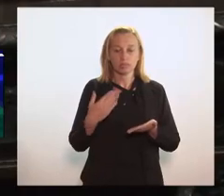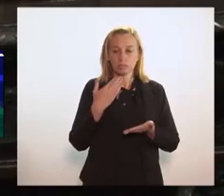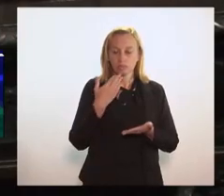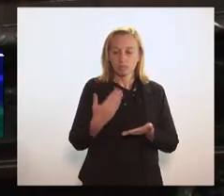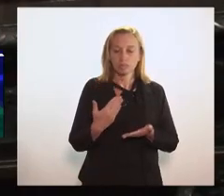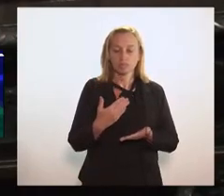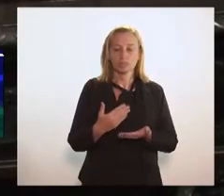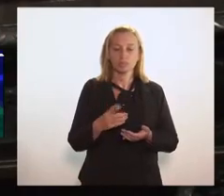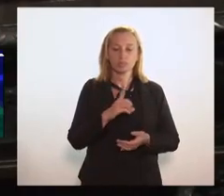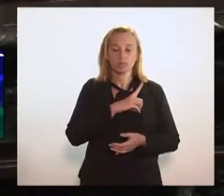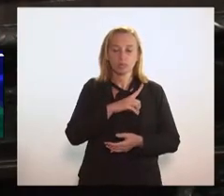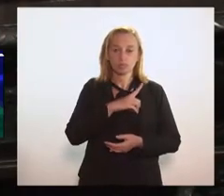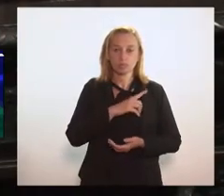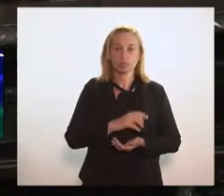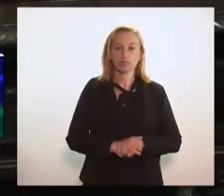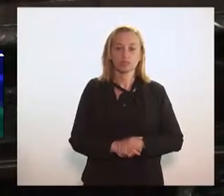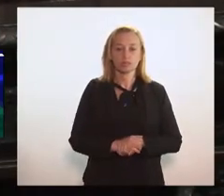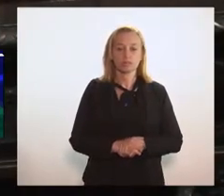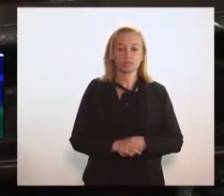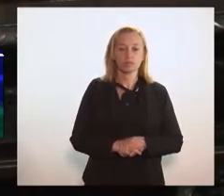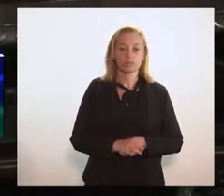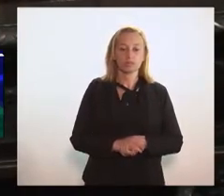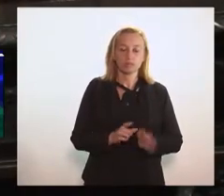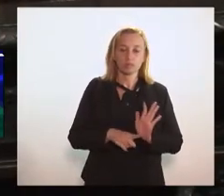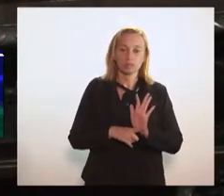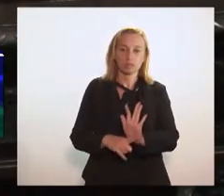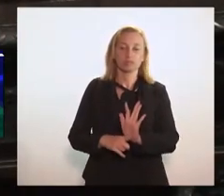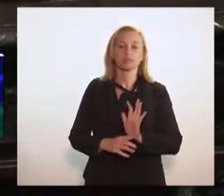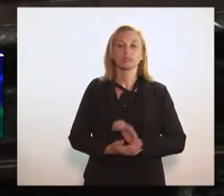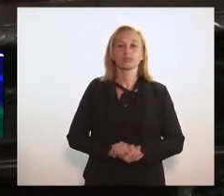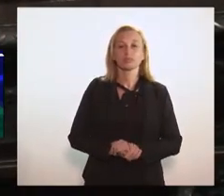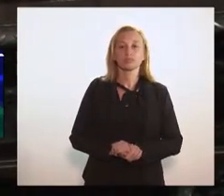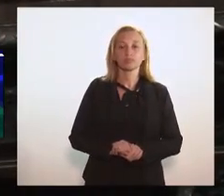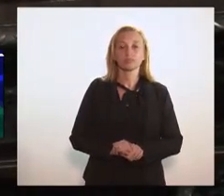que essa delegacia fosse recuperada.